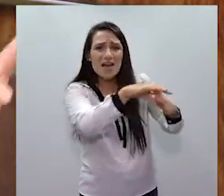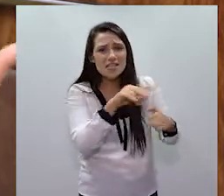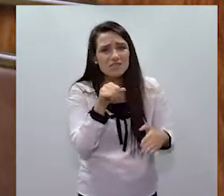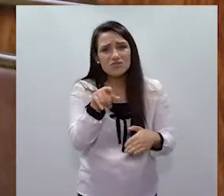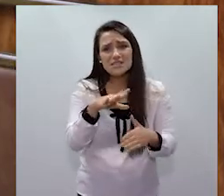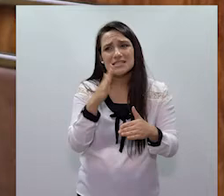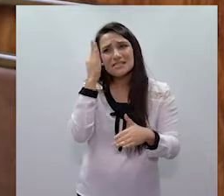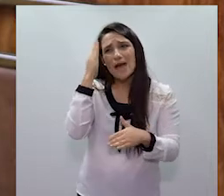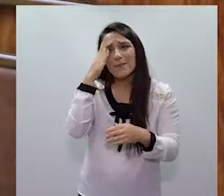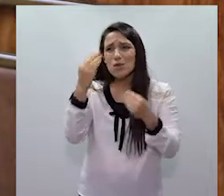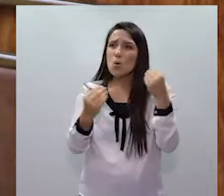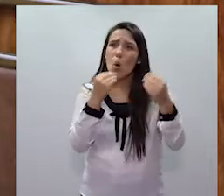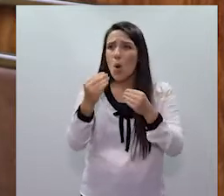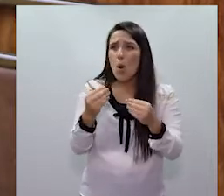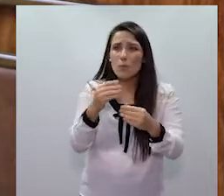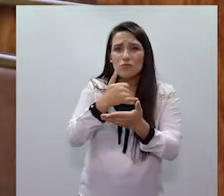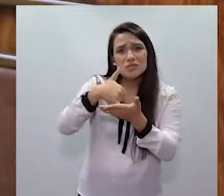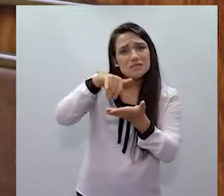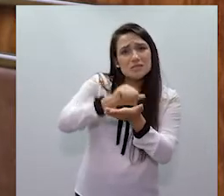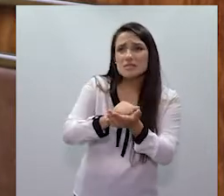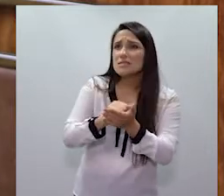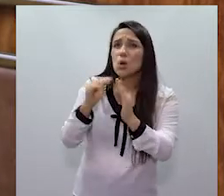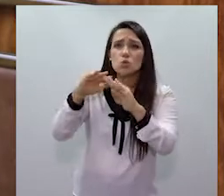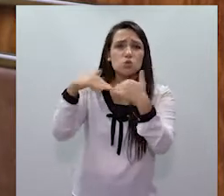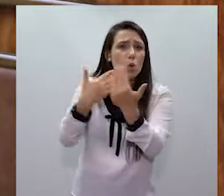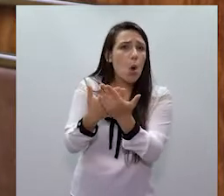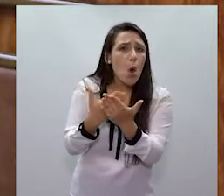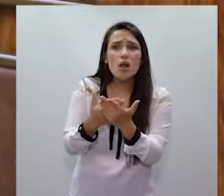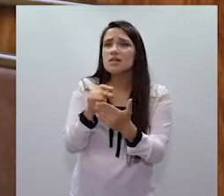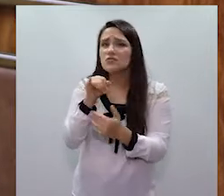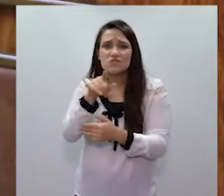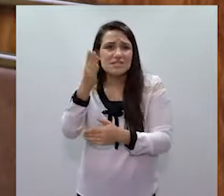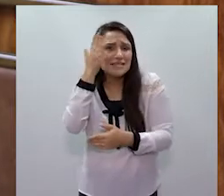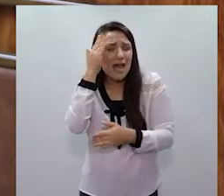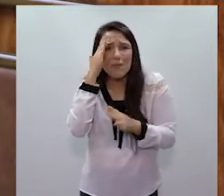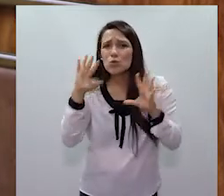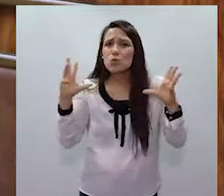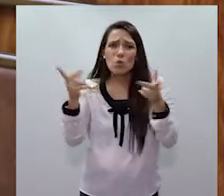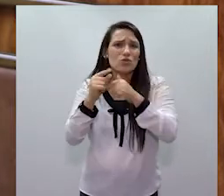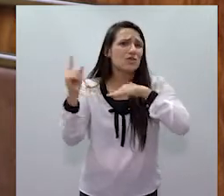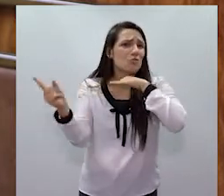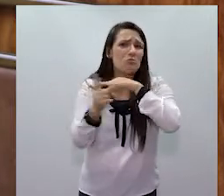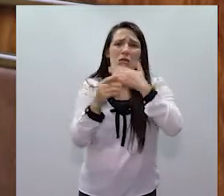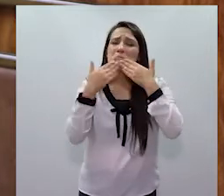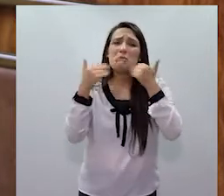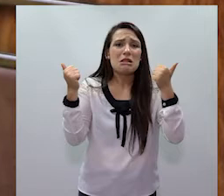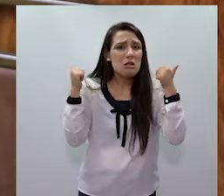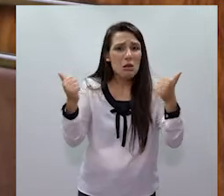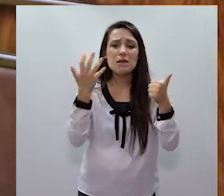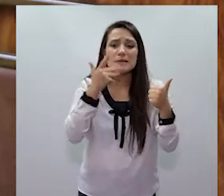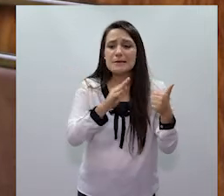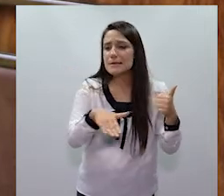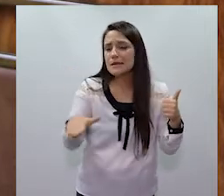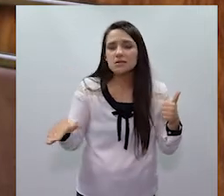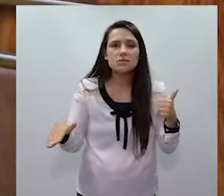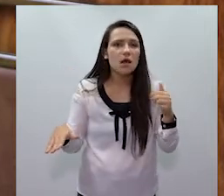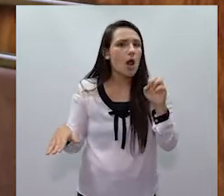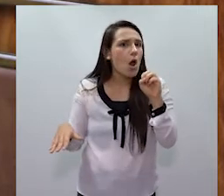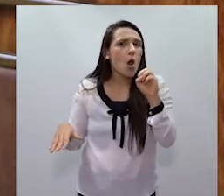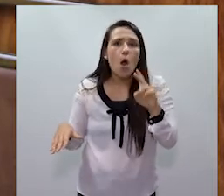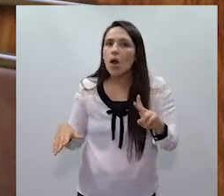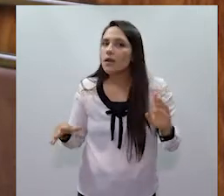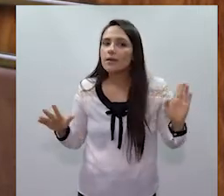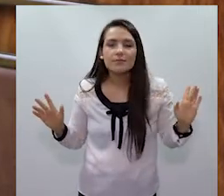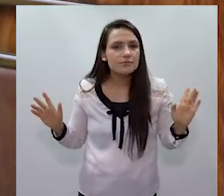acessar a escola e tenha condições de dar o atendimento que o poder público oferece para o seu filho. O